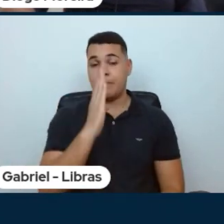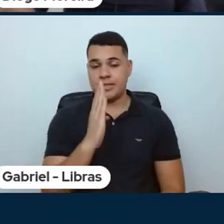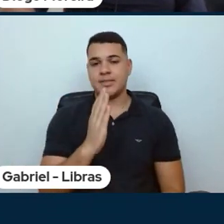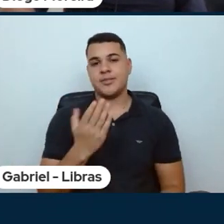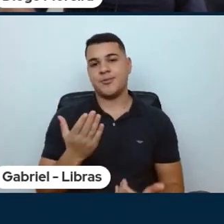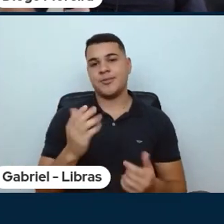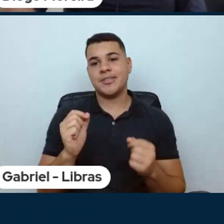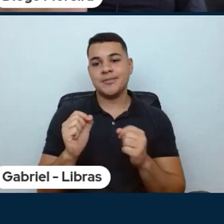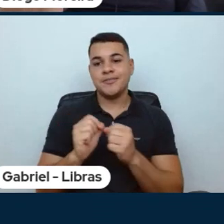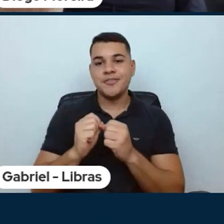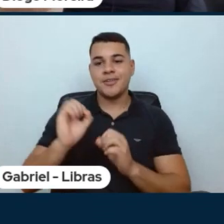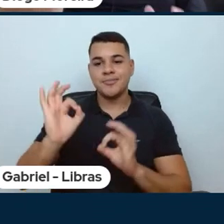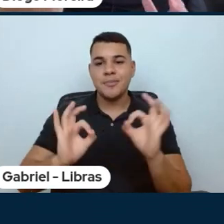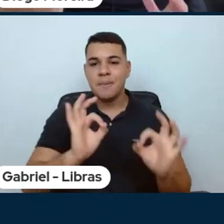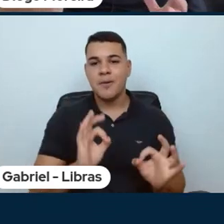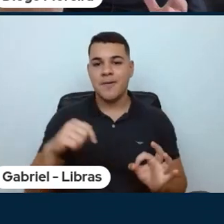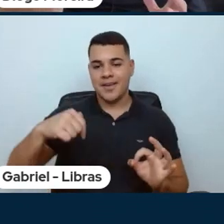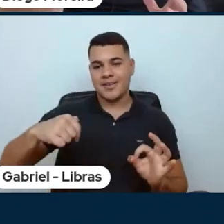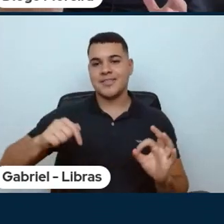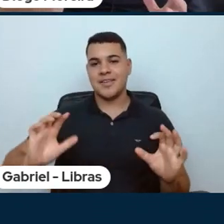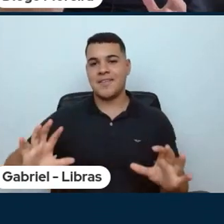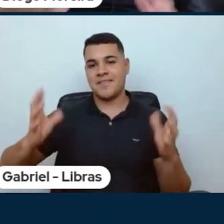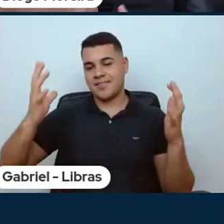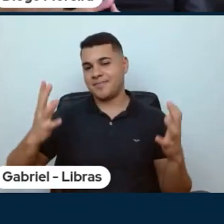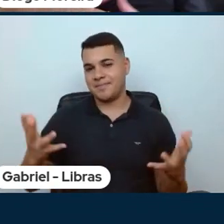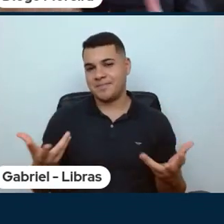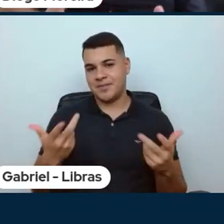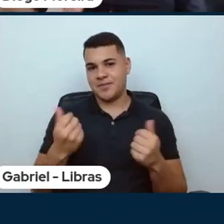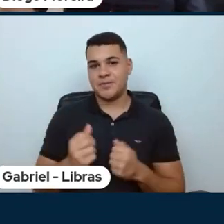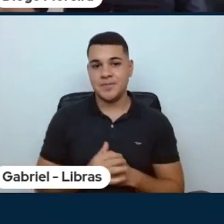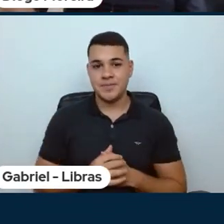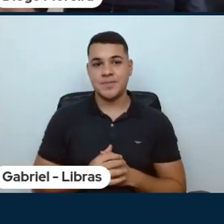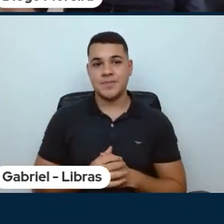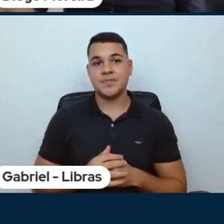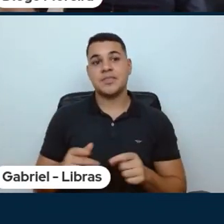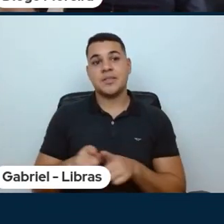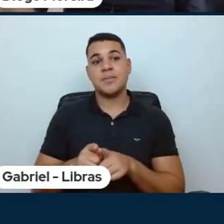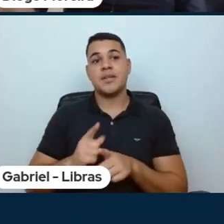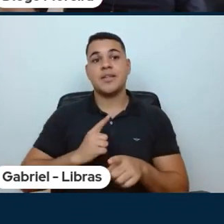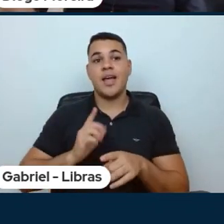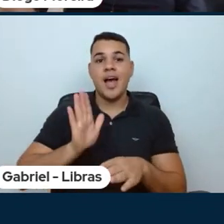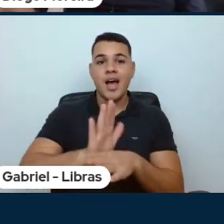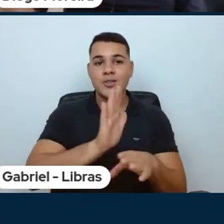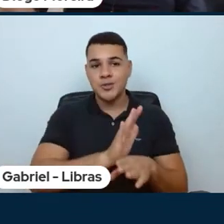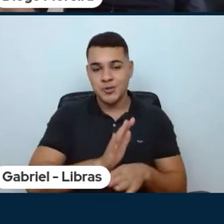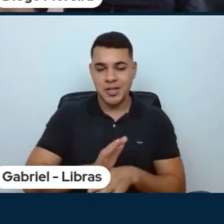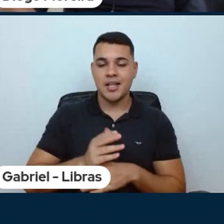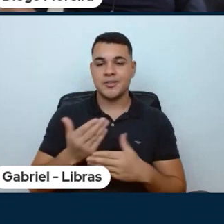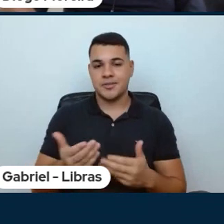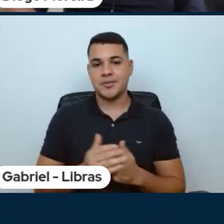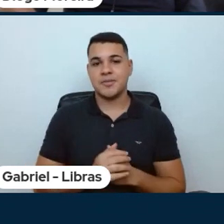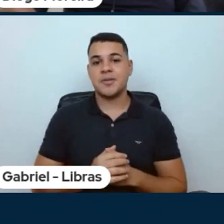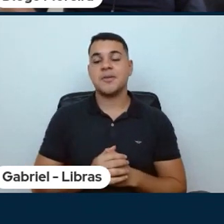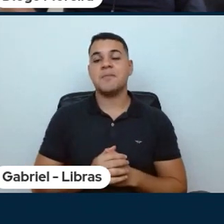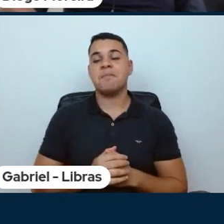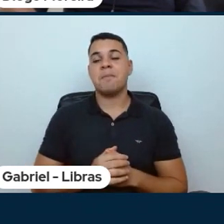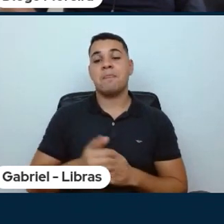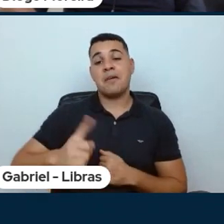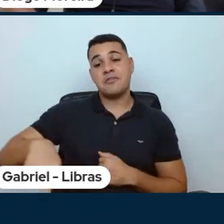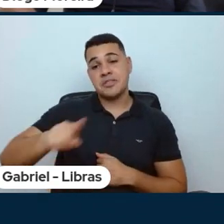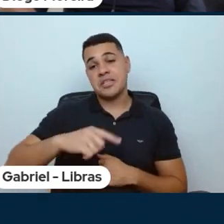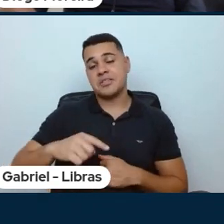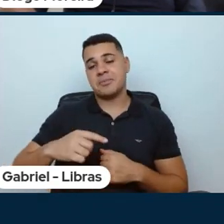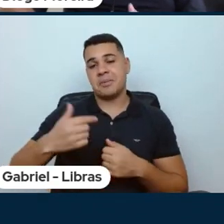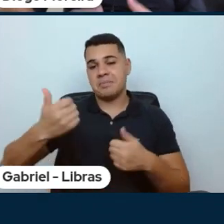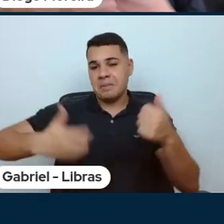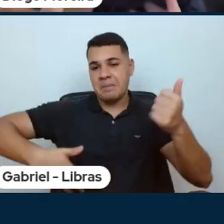fantástico, né, de coração, e ter colaborado, né, um pouco também com vocês sobre tecnologia